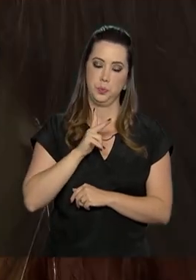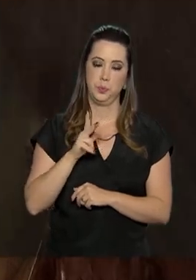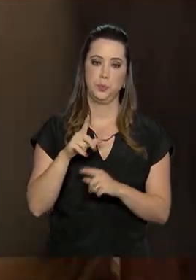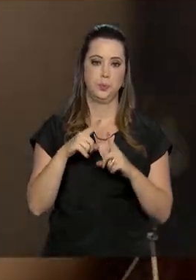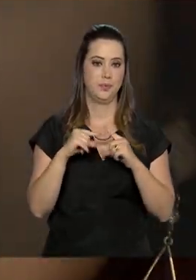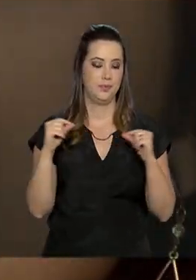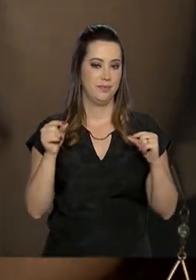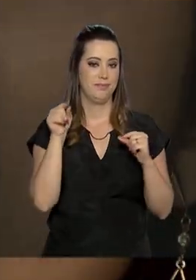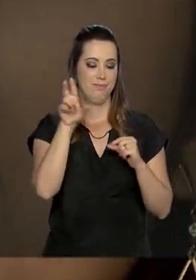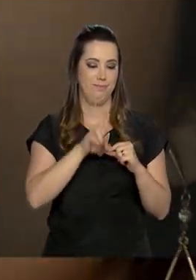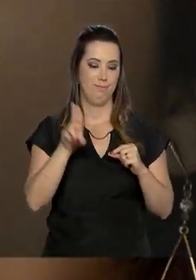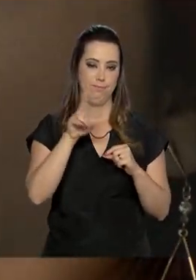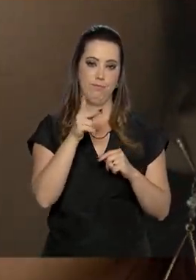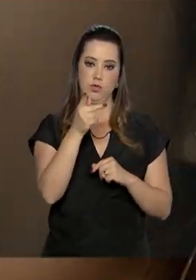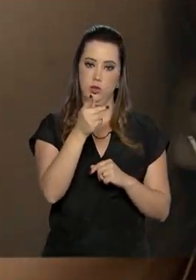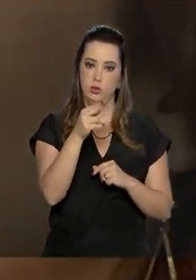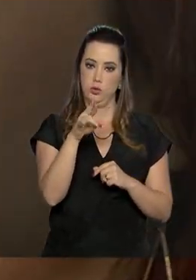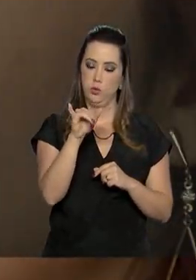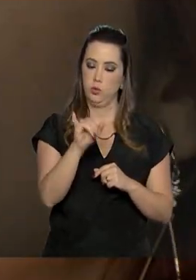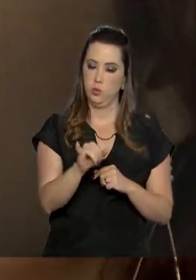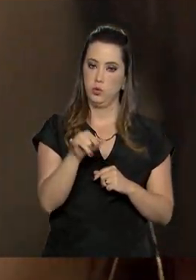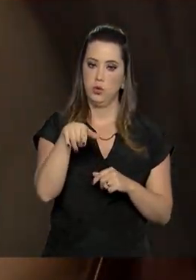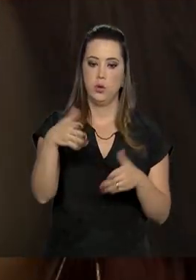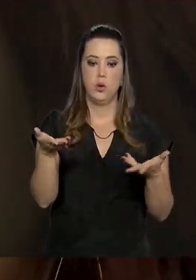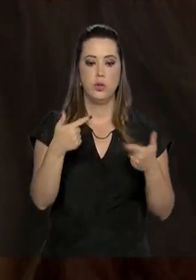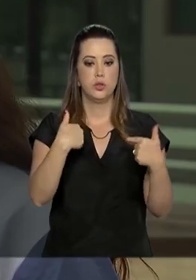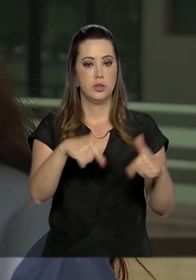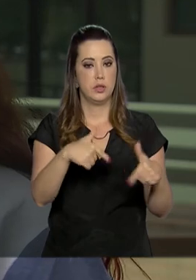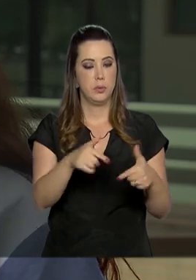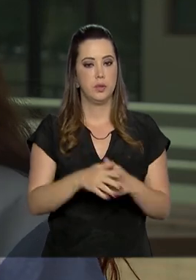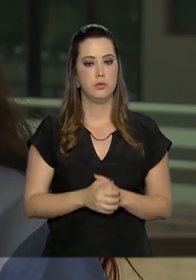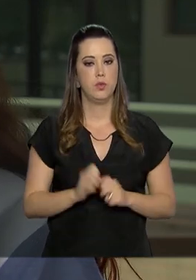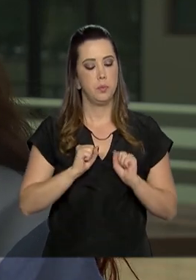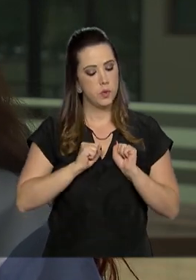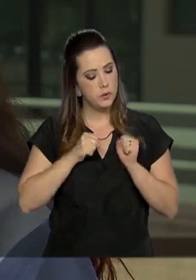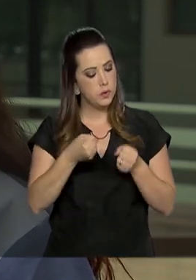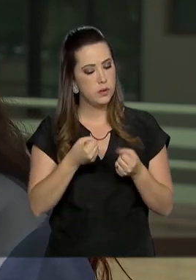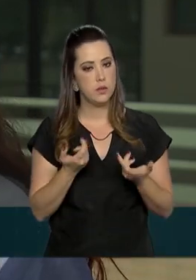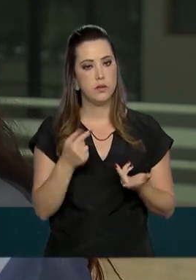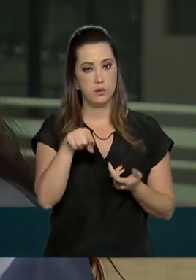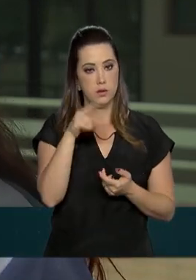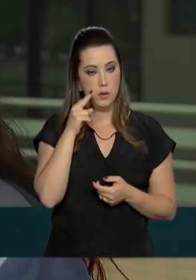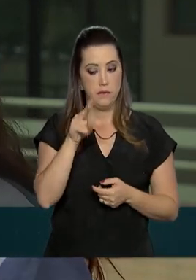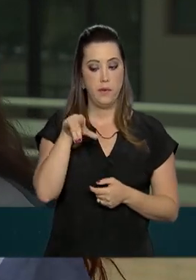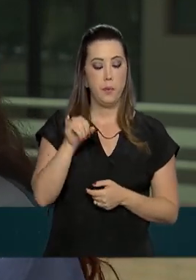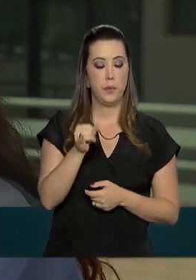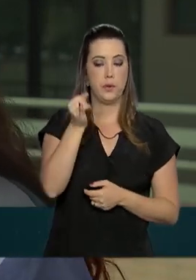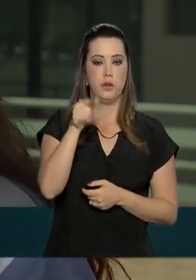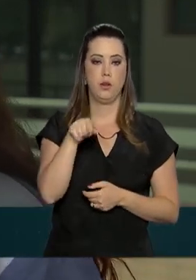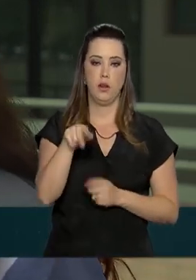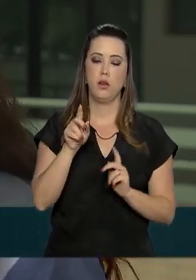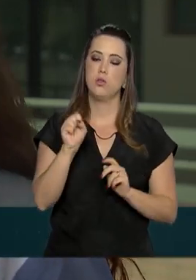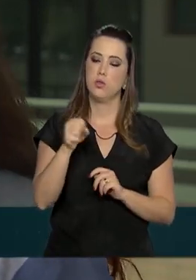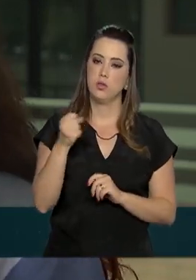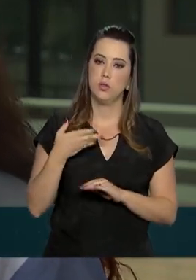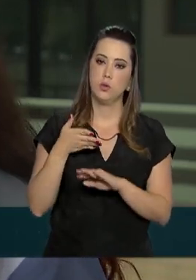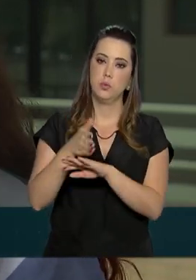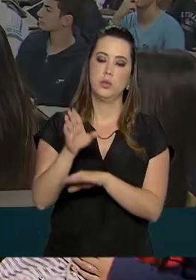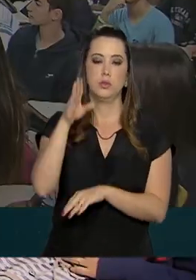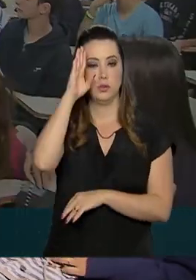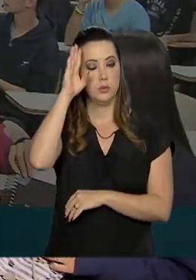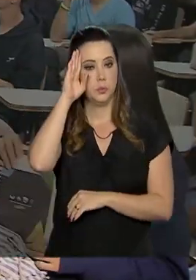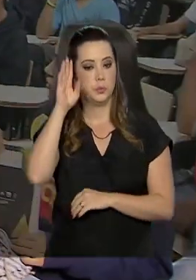ela usou prouni e hoje está atuando na profissão e dediquei bastante e vi ali uma oportunidade mesmo pra ir pra ensino